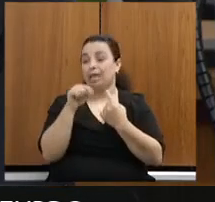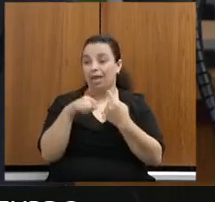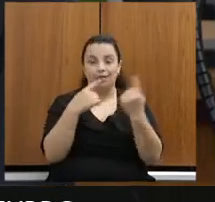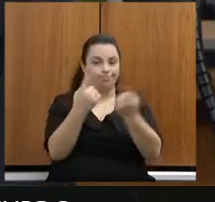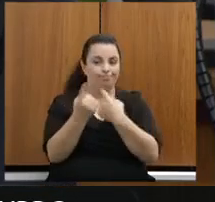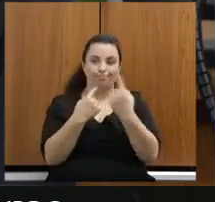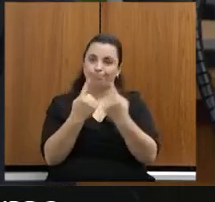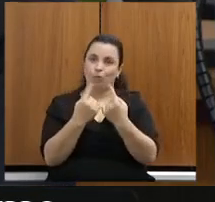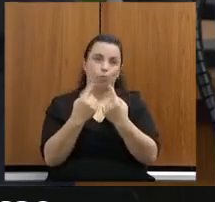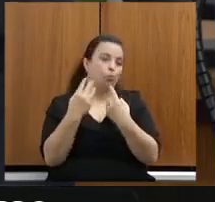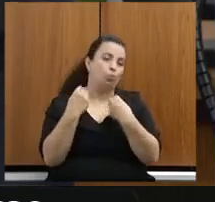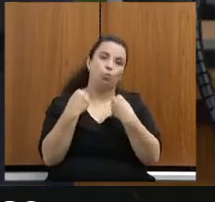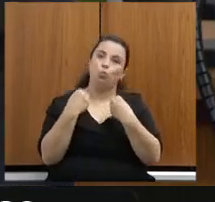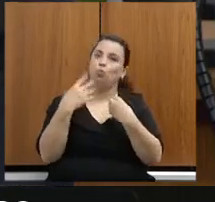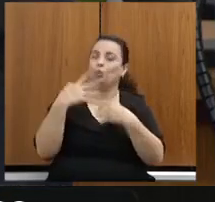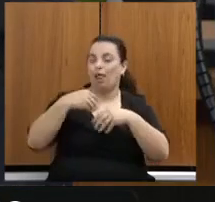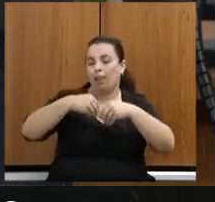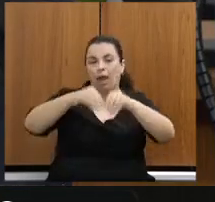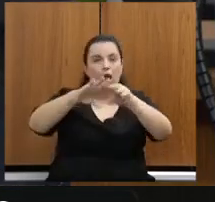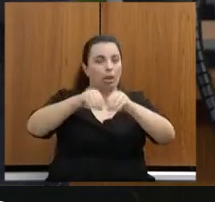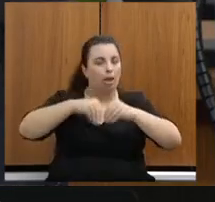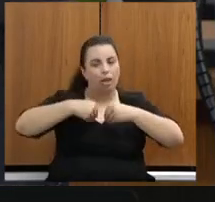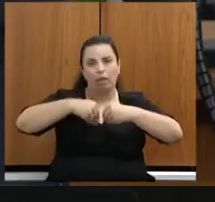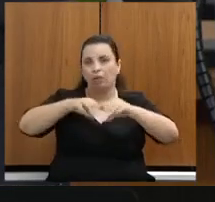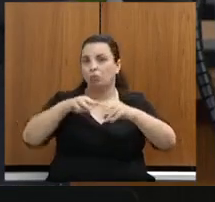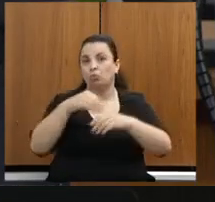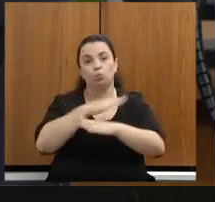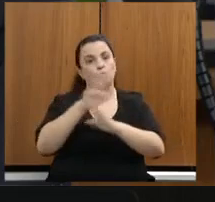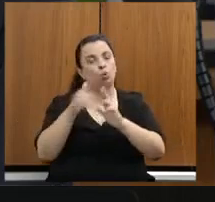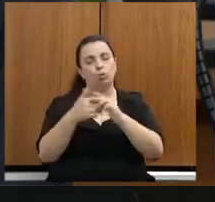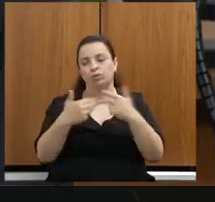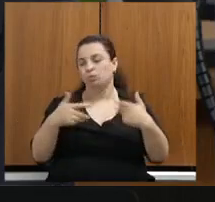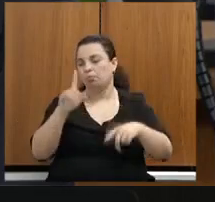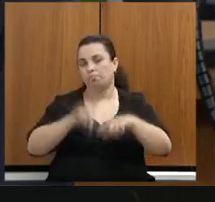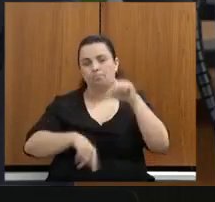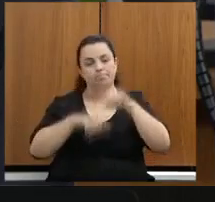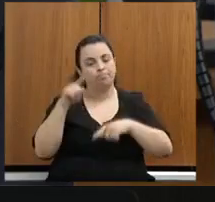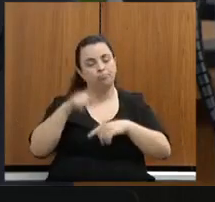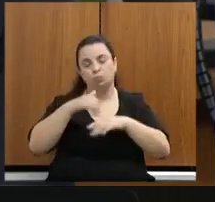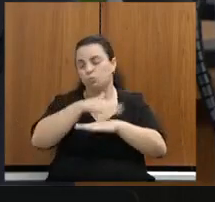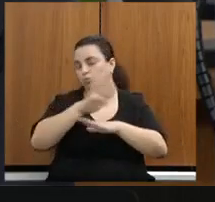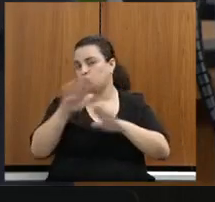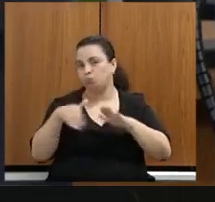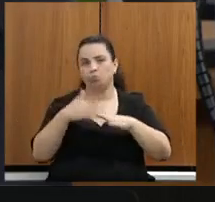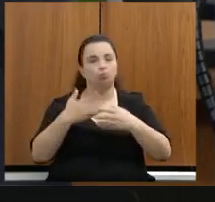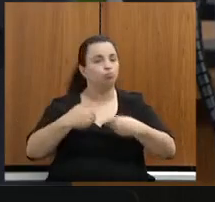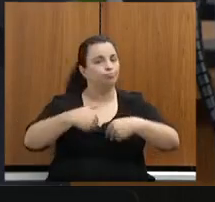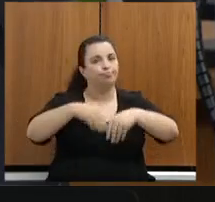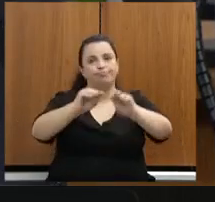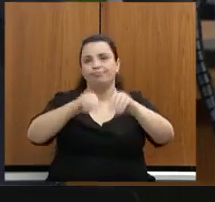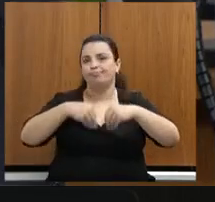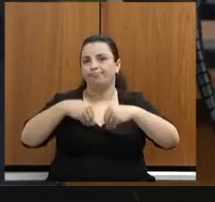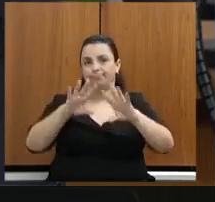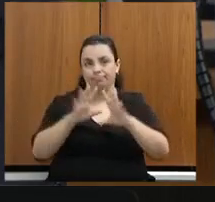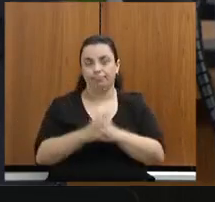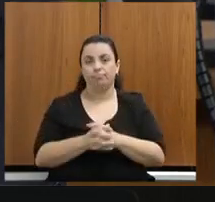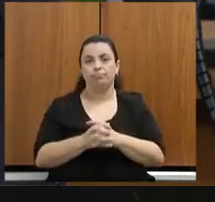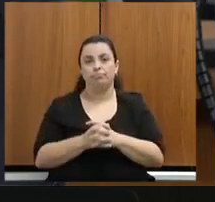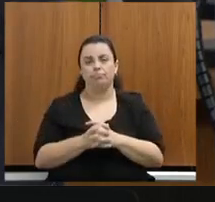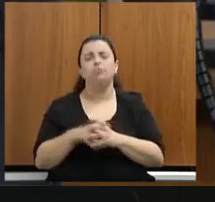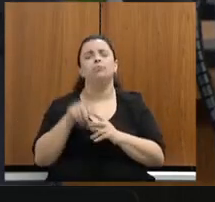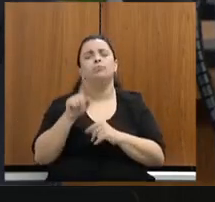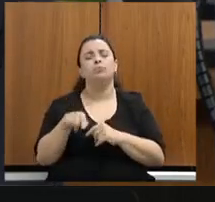passa tudo então eu fiquei muito interessado com essas operações importantes não é para